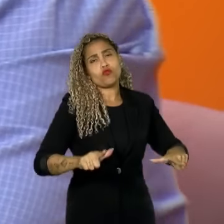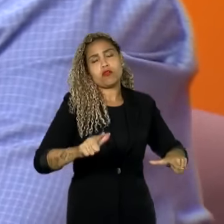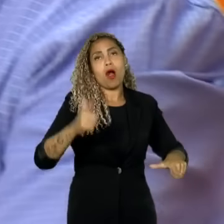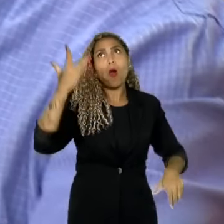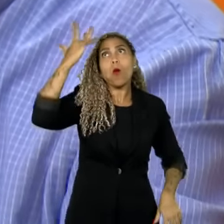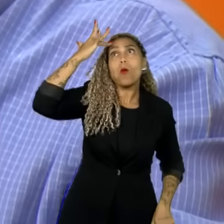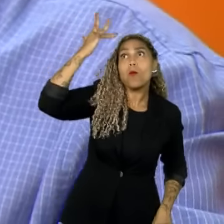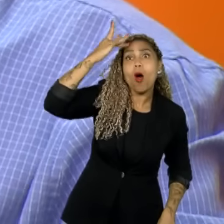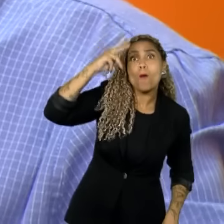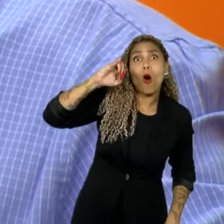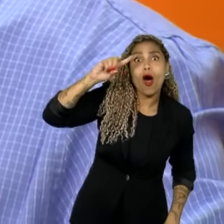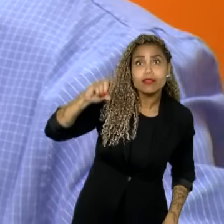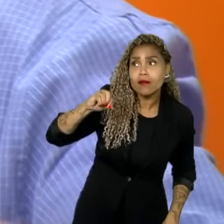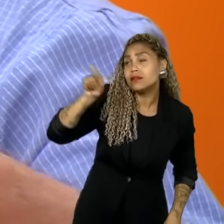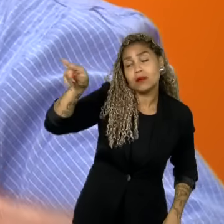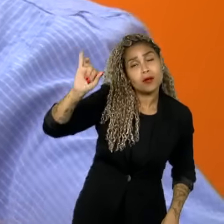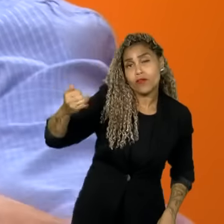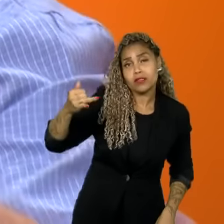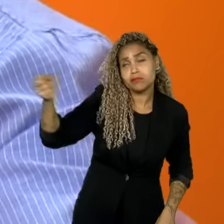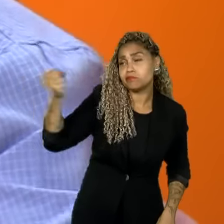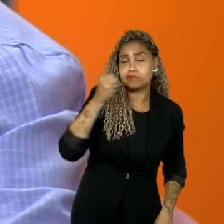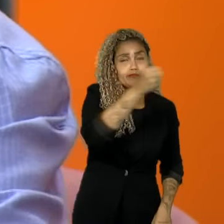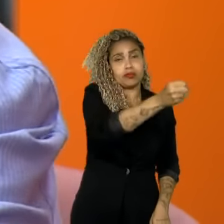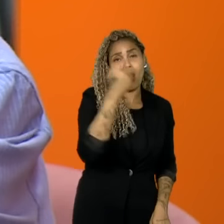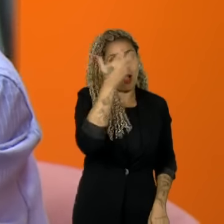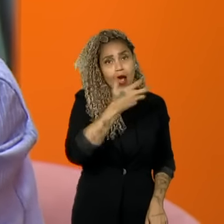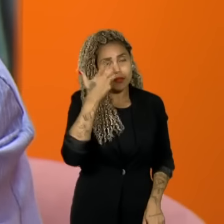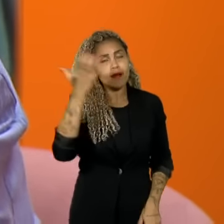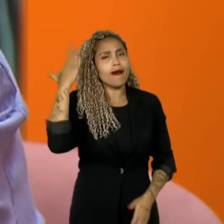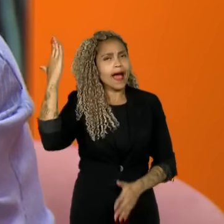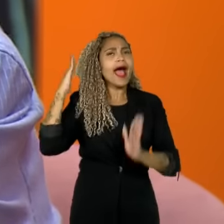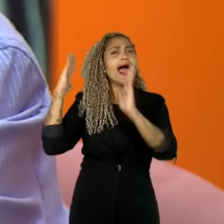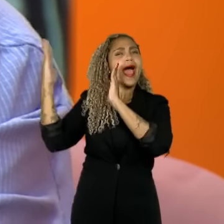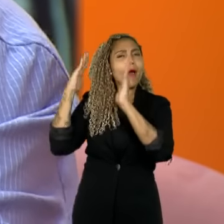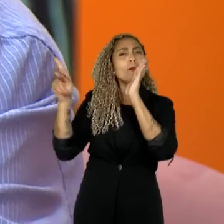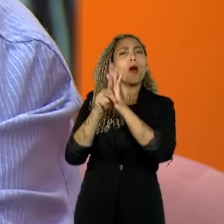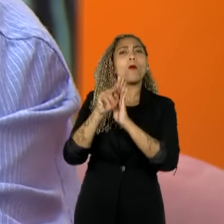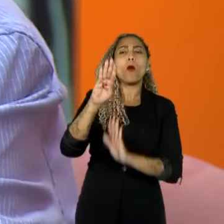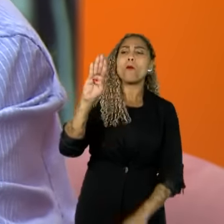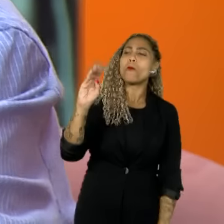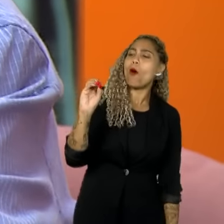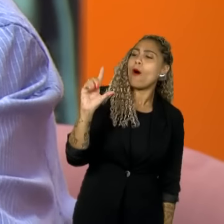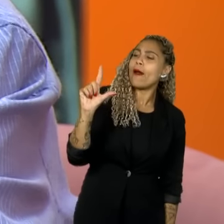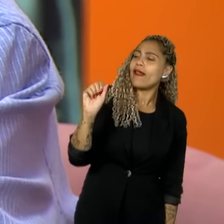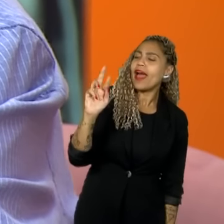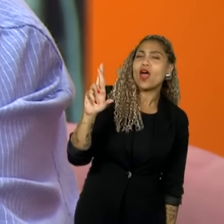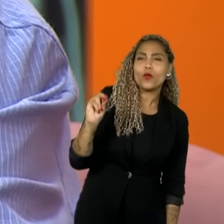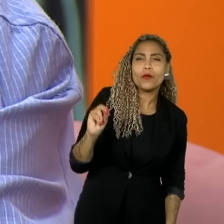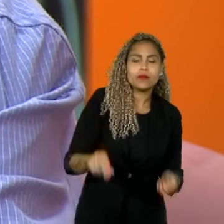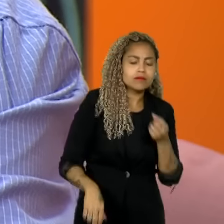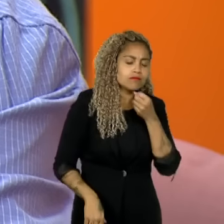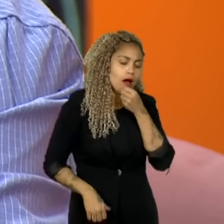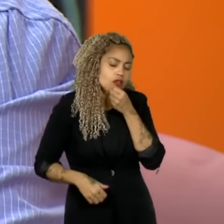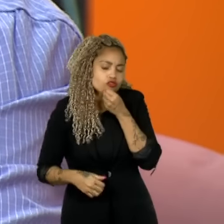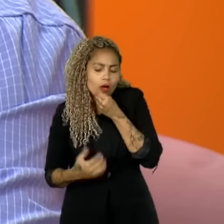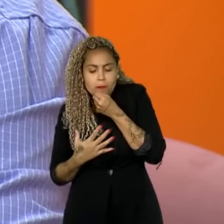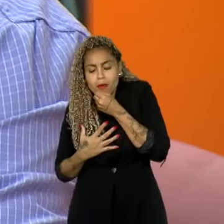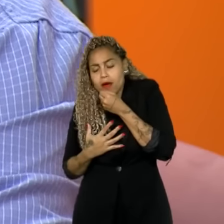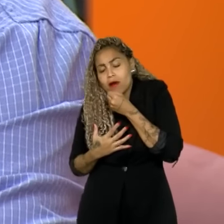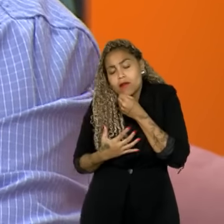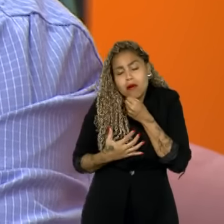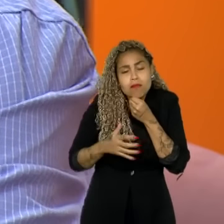entendeu? E na época, era a época do bolero. Há pouco tempo, o Trio Los Panchos tinha feito sucesso Bésame Mucho. Exatamente. Né?